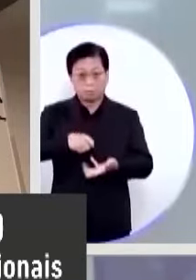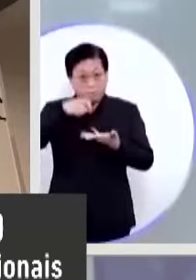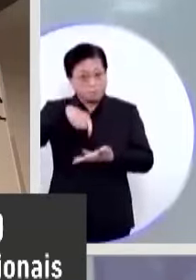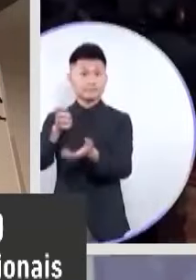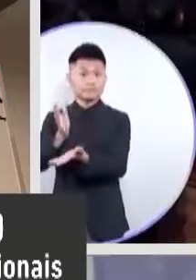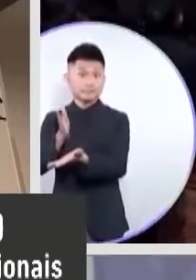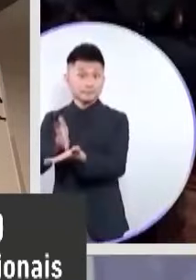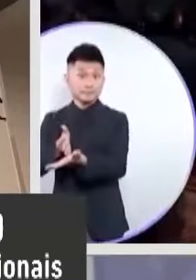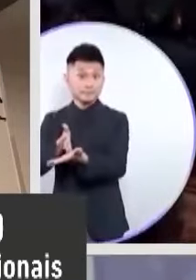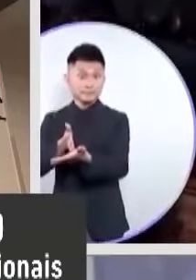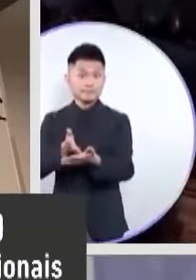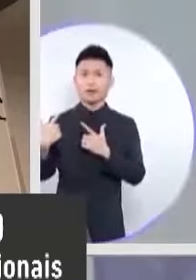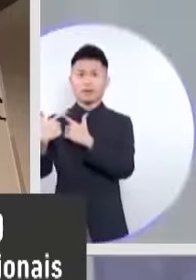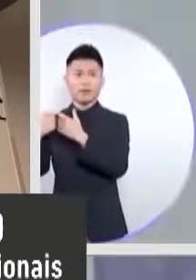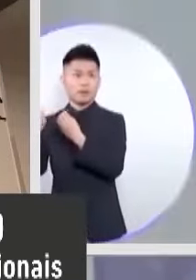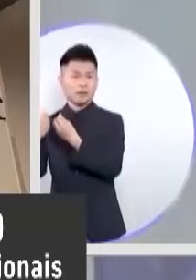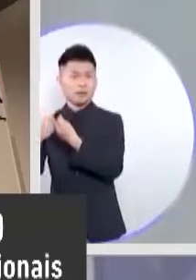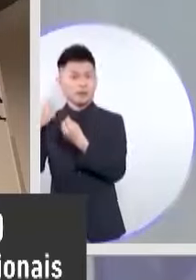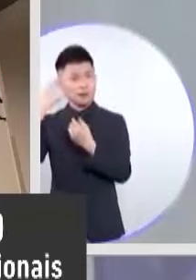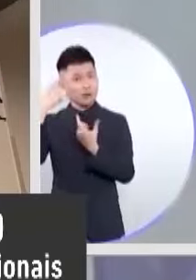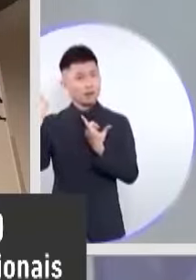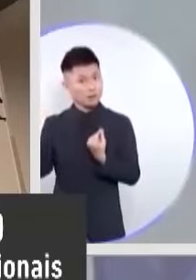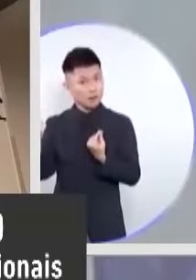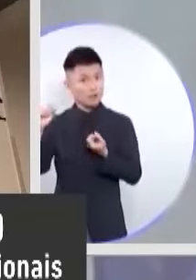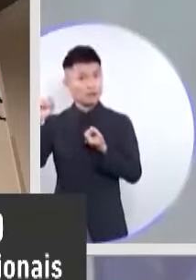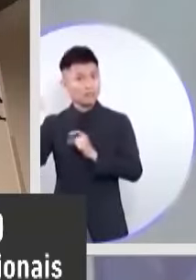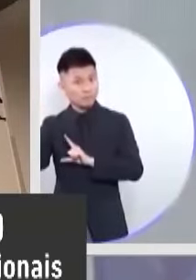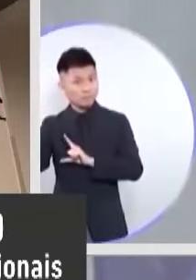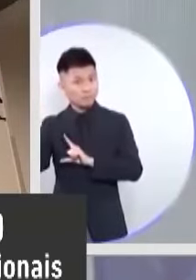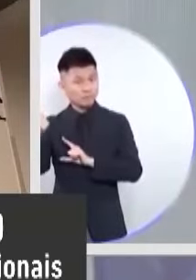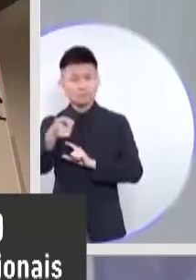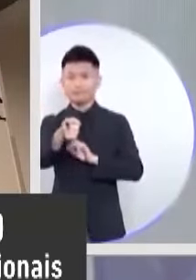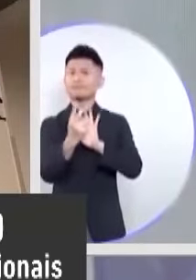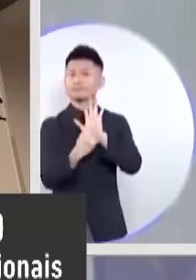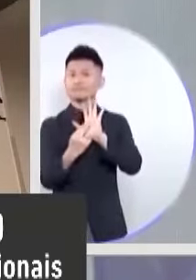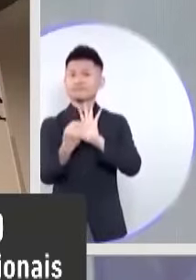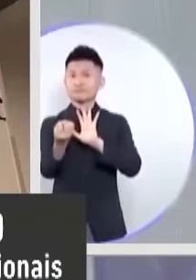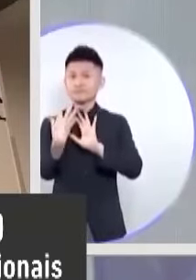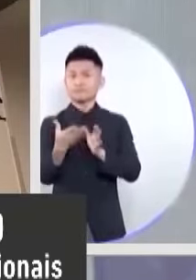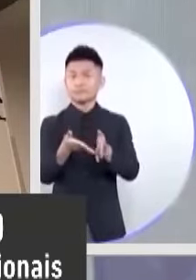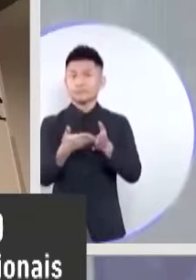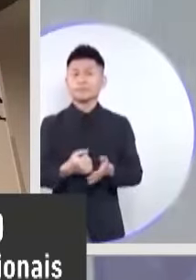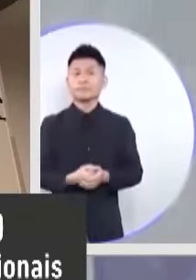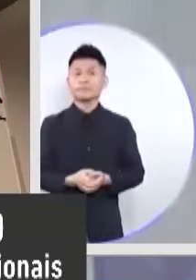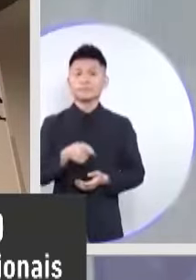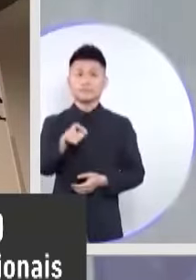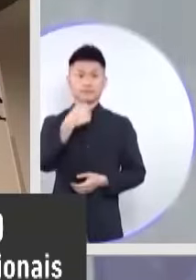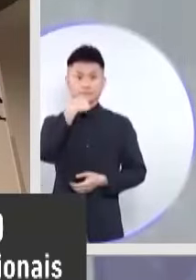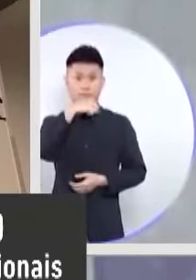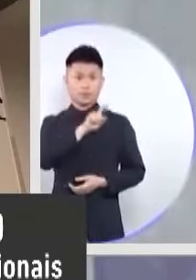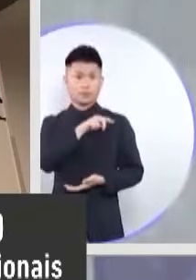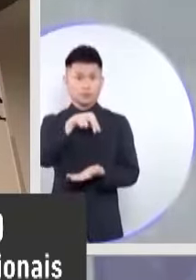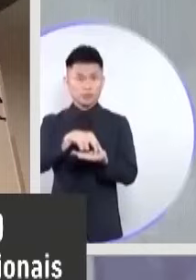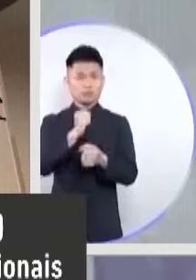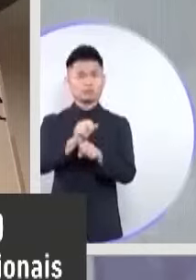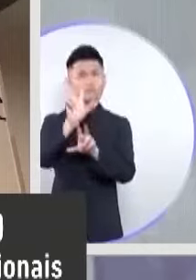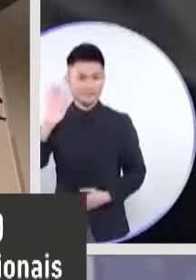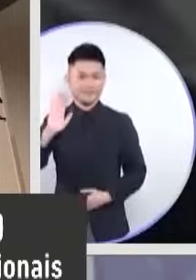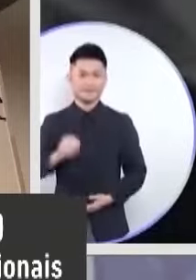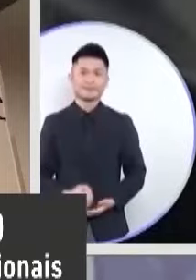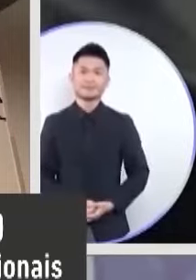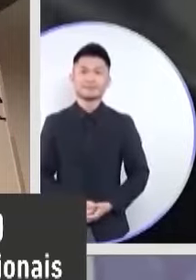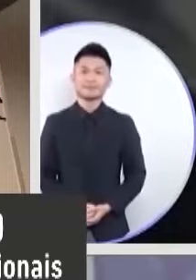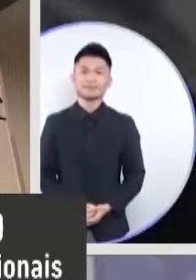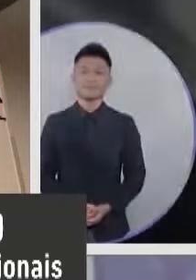manter Independência de fato também e não realizar a unificação com a China o que os três a